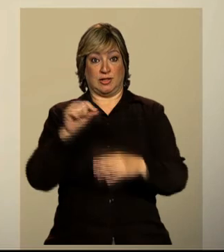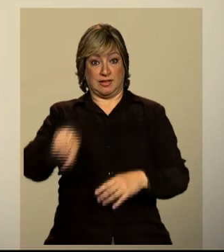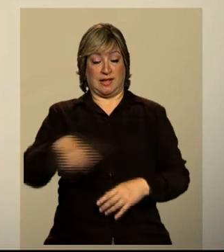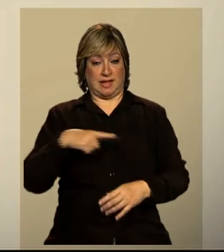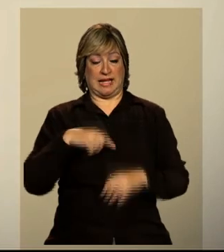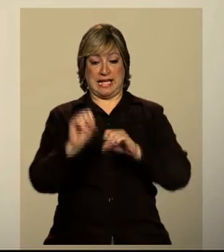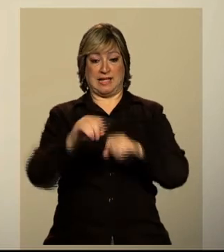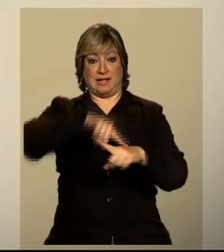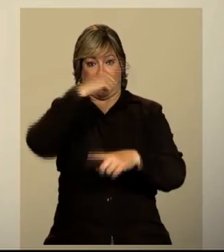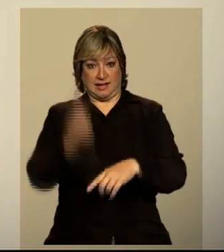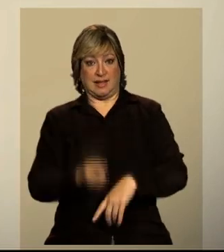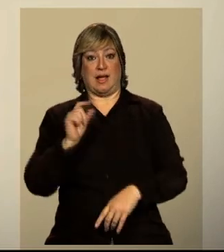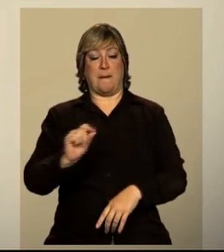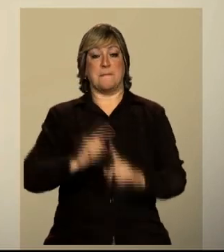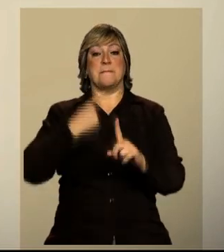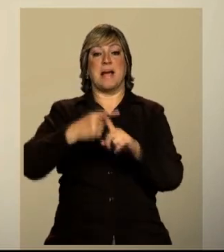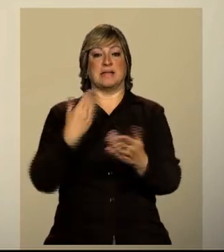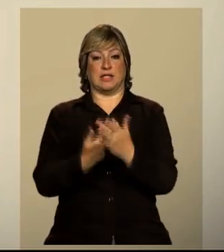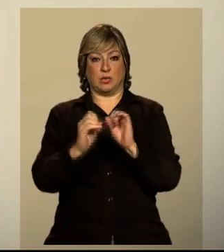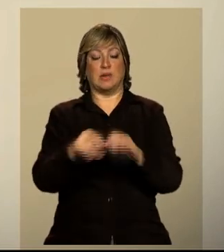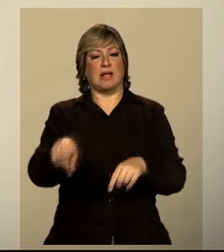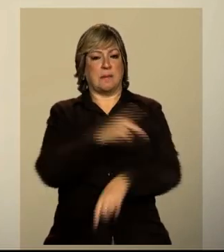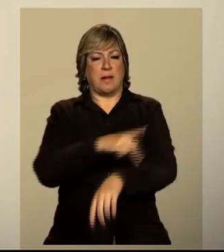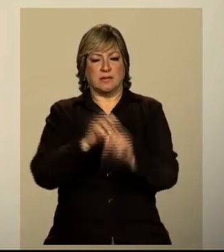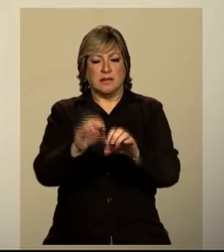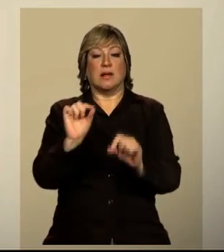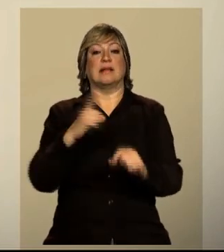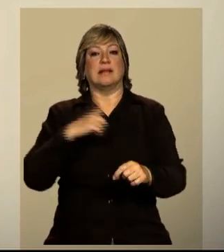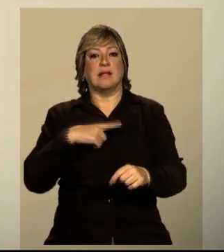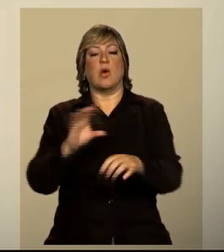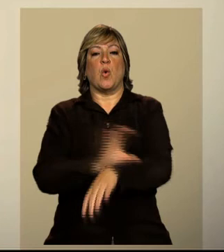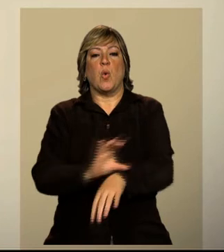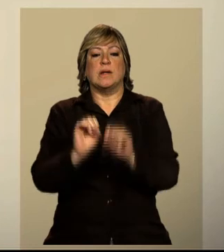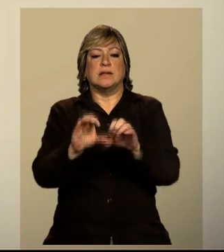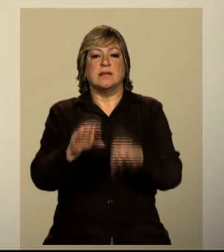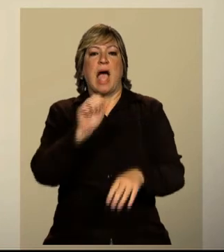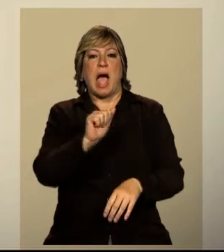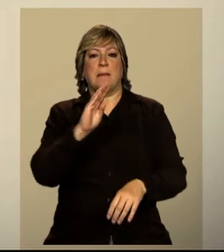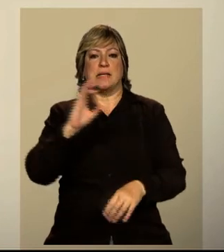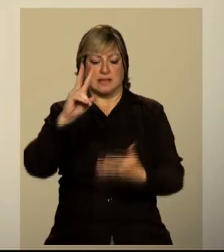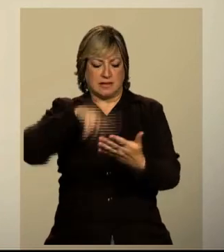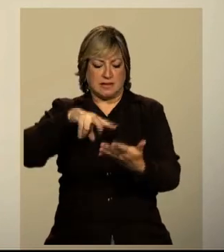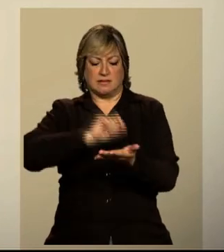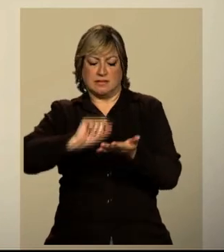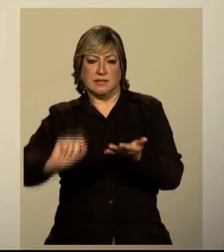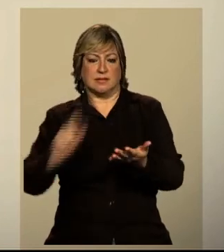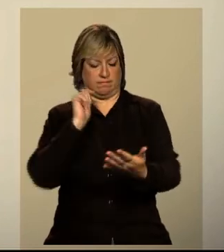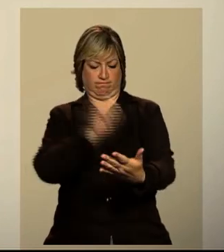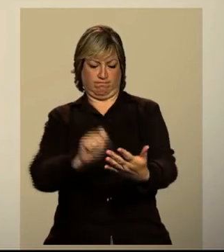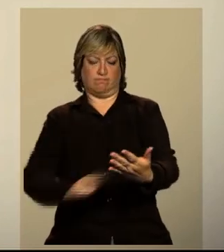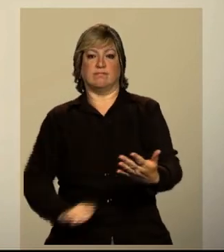integral mais educação o acompanhamento pedagógico é feito nas oficinas de alfabetização leitura e redação